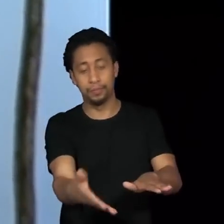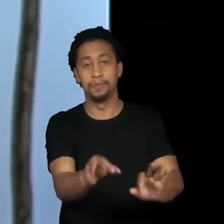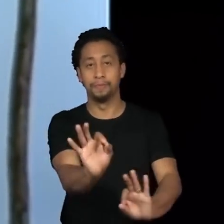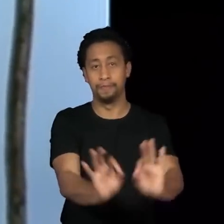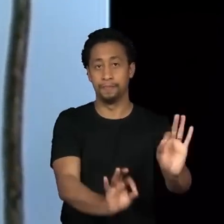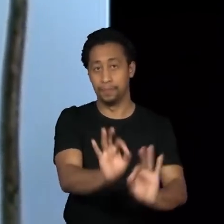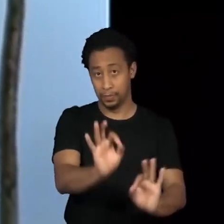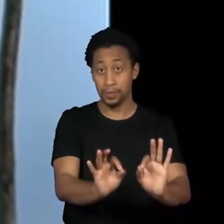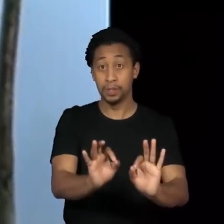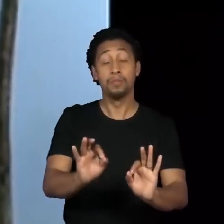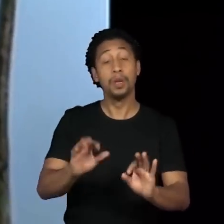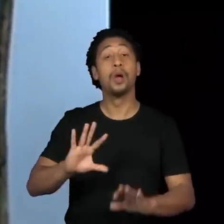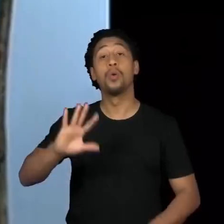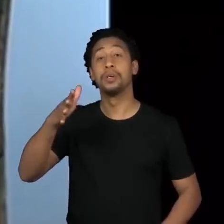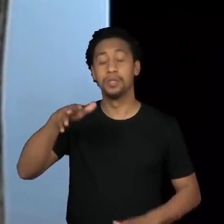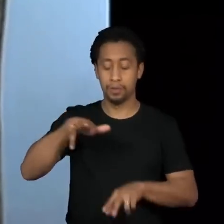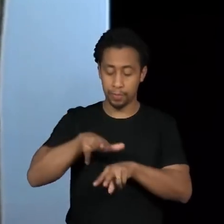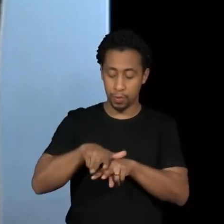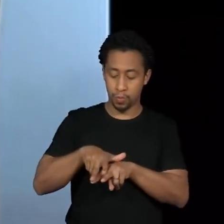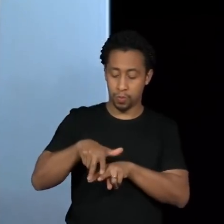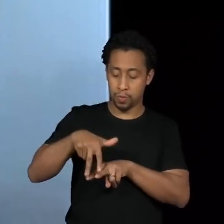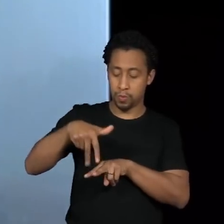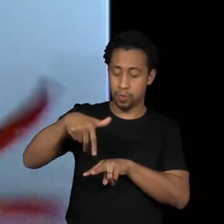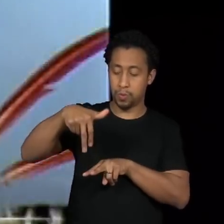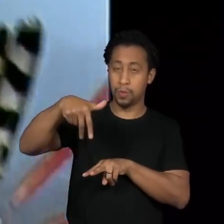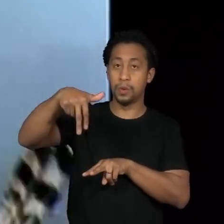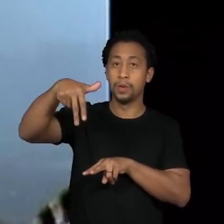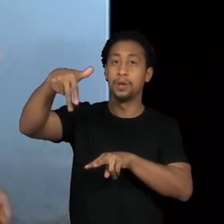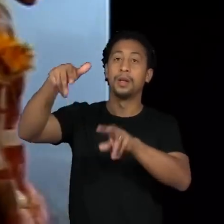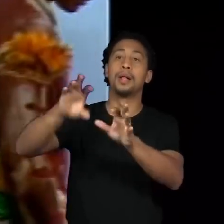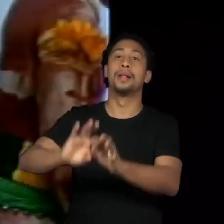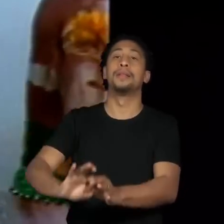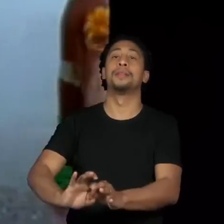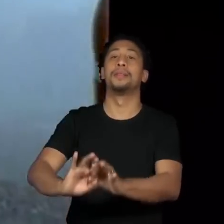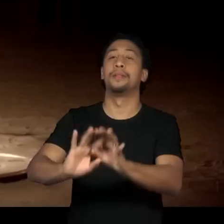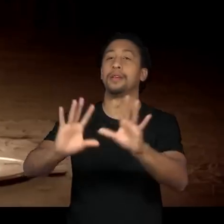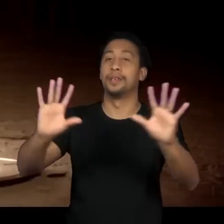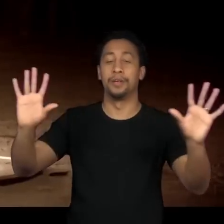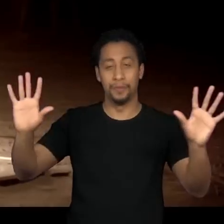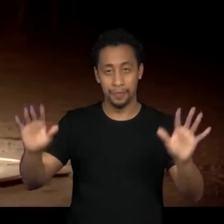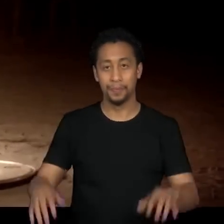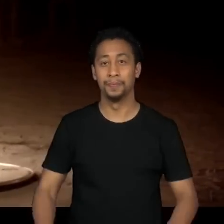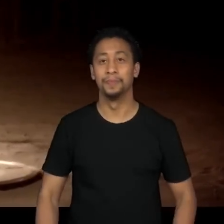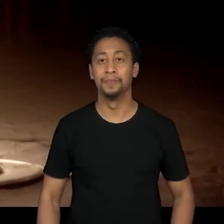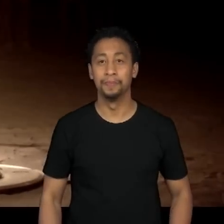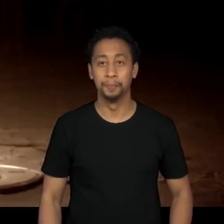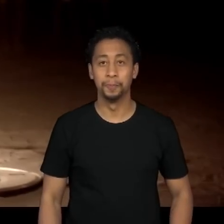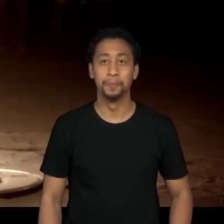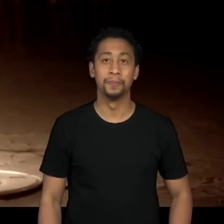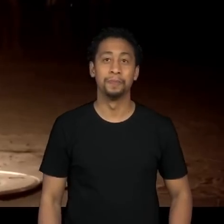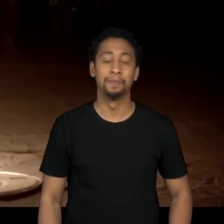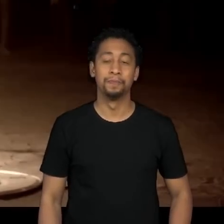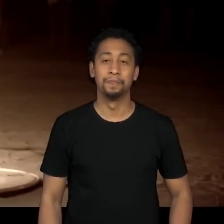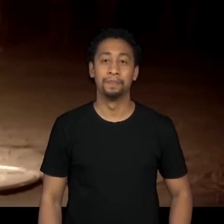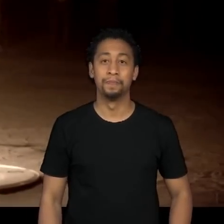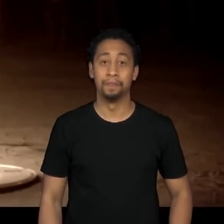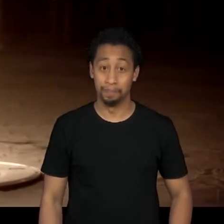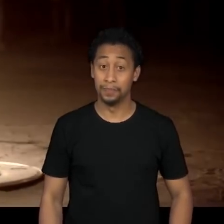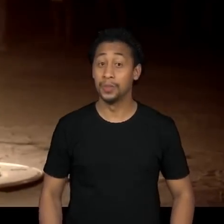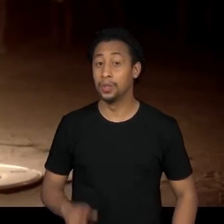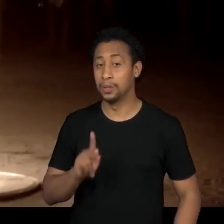os espíritos dos mortos estavam livres para seguir definitivamente o seu caminho. O